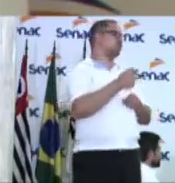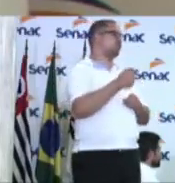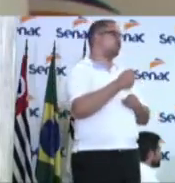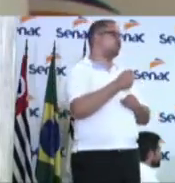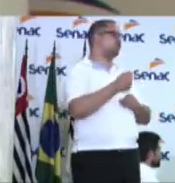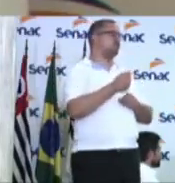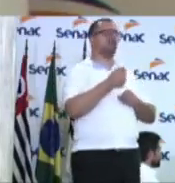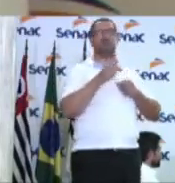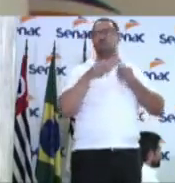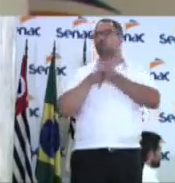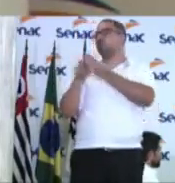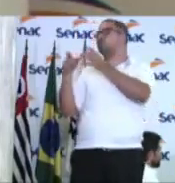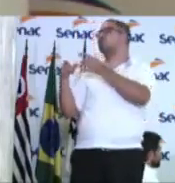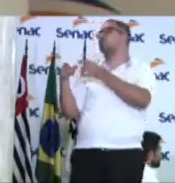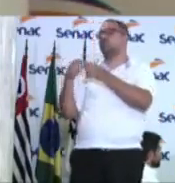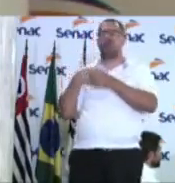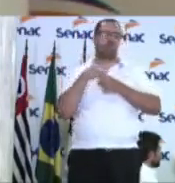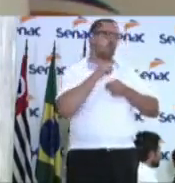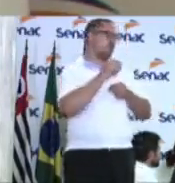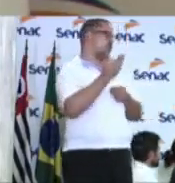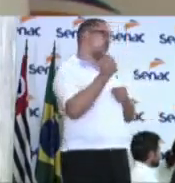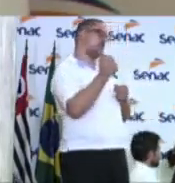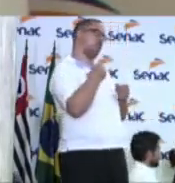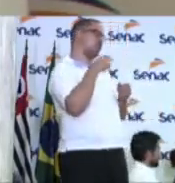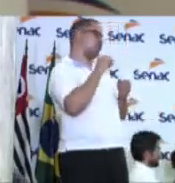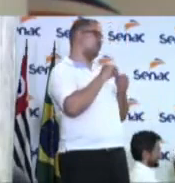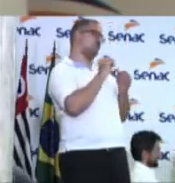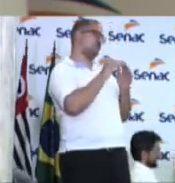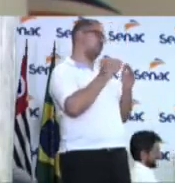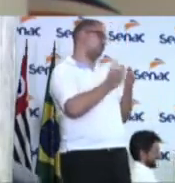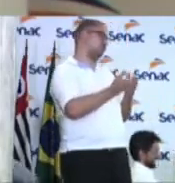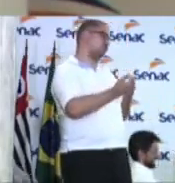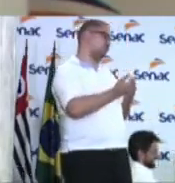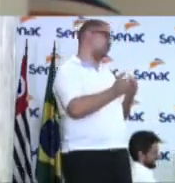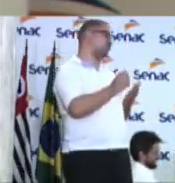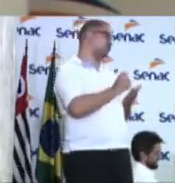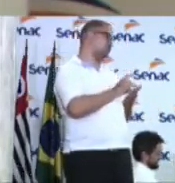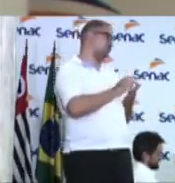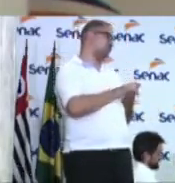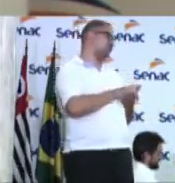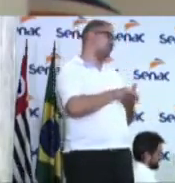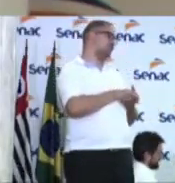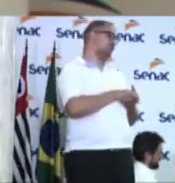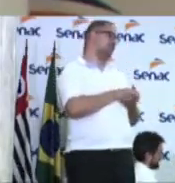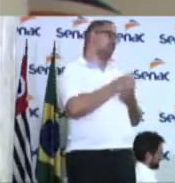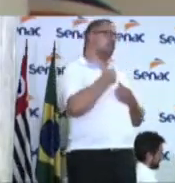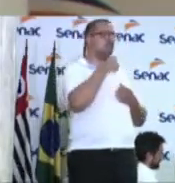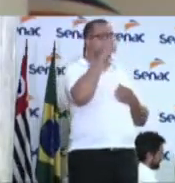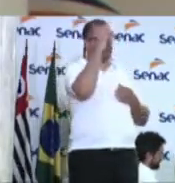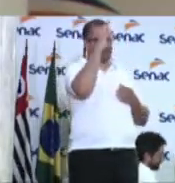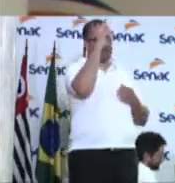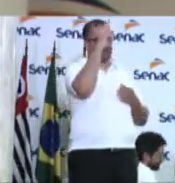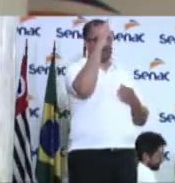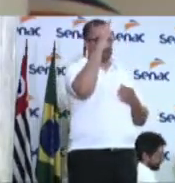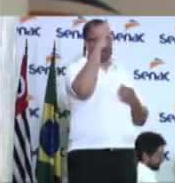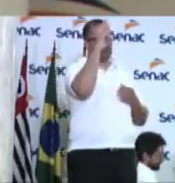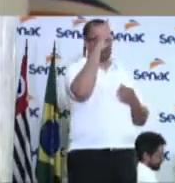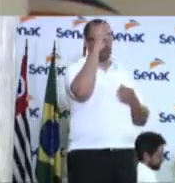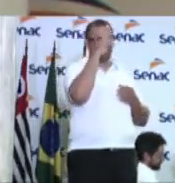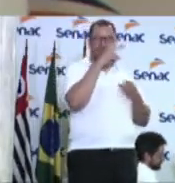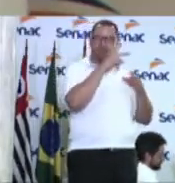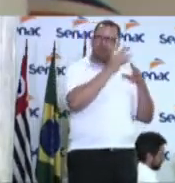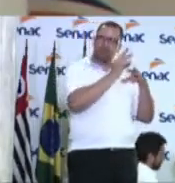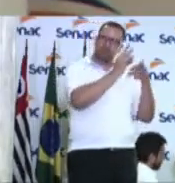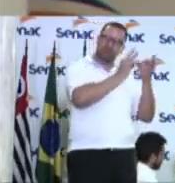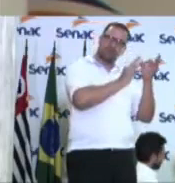lá, da turma do machismo. E eu lembro muito que era uma